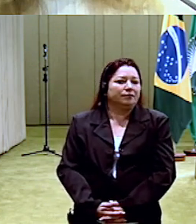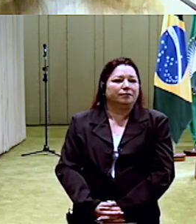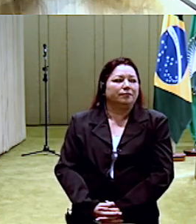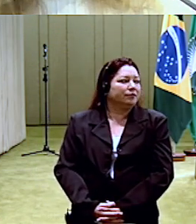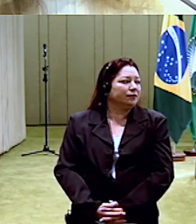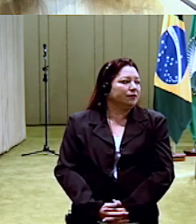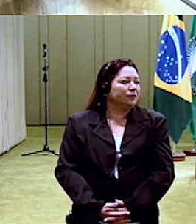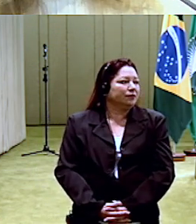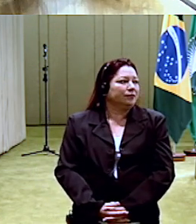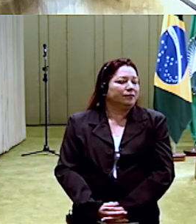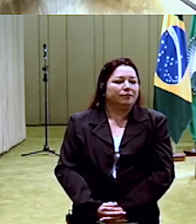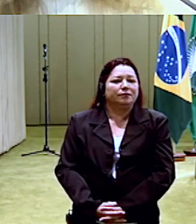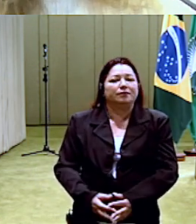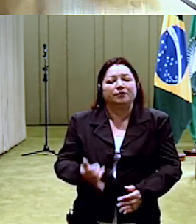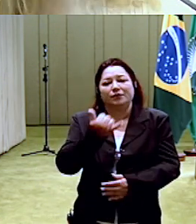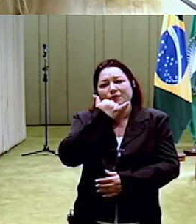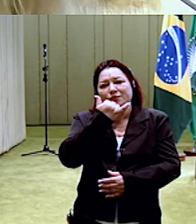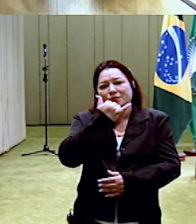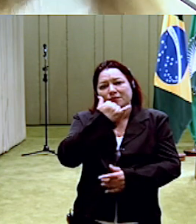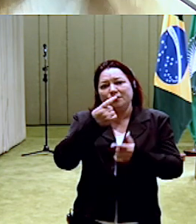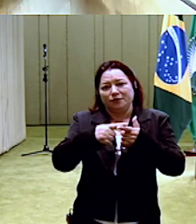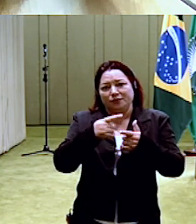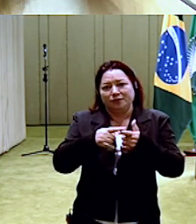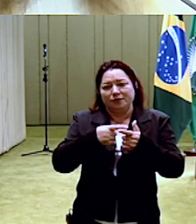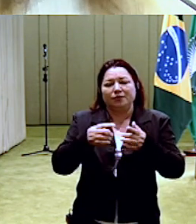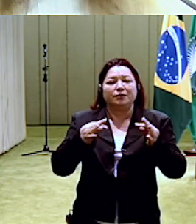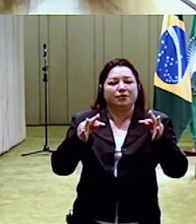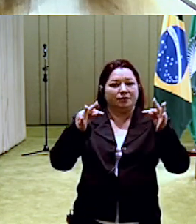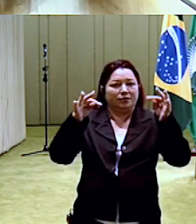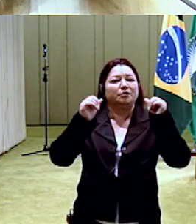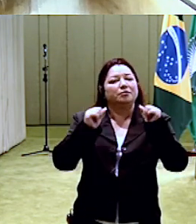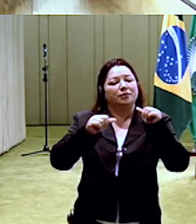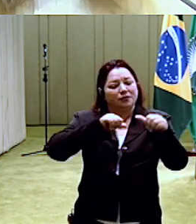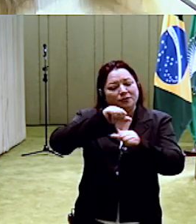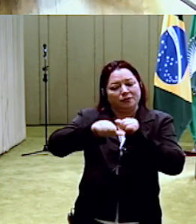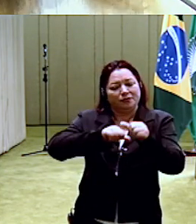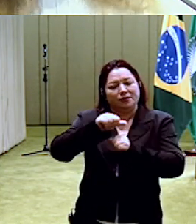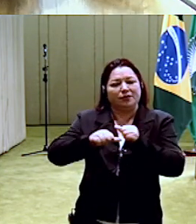I beg your pardon for this technical problem. We hope we solve it very soon.